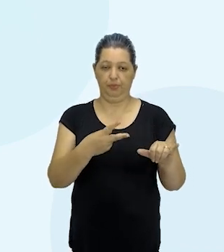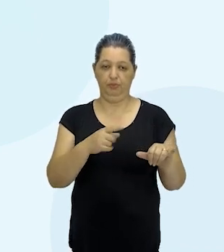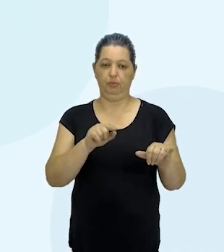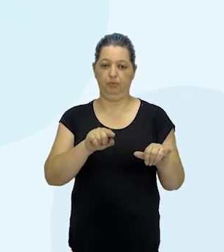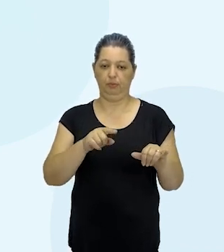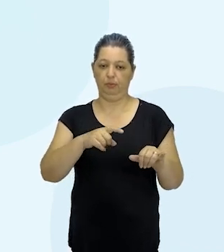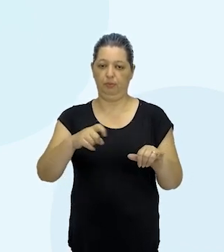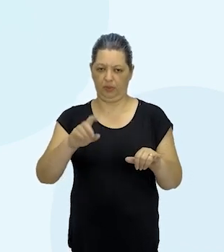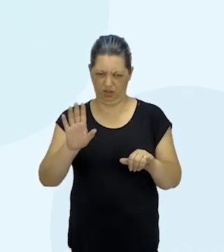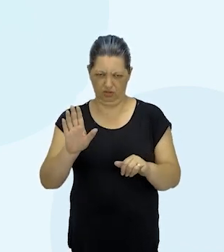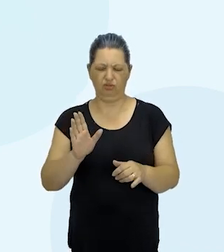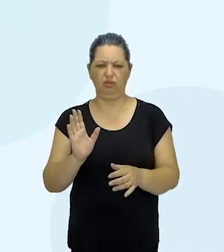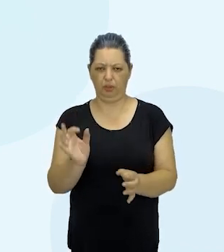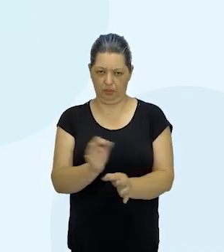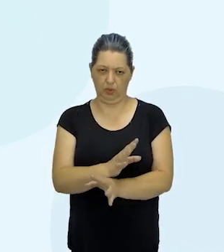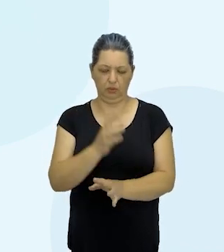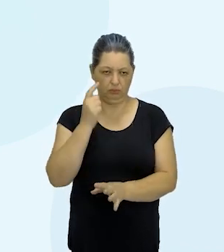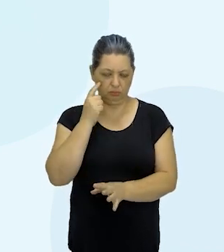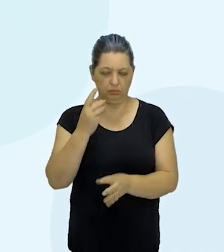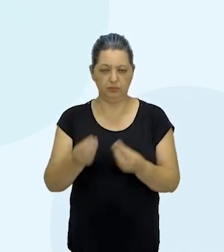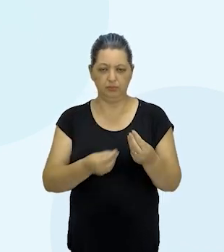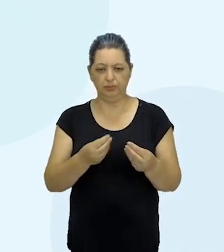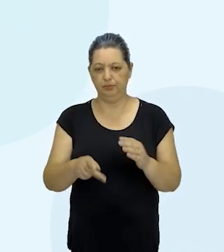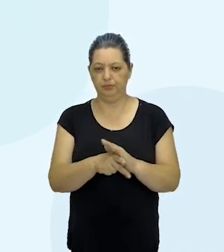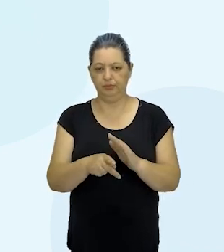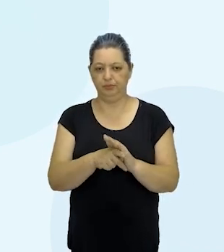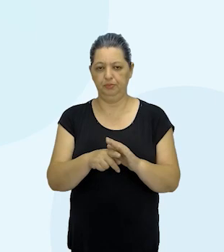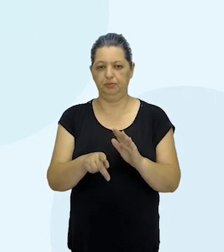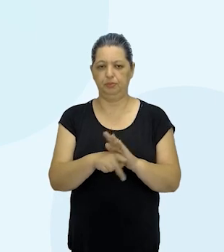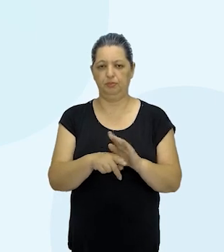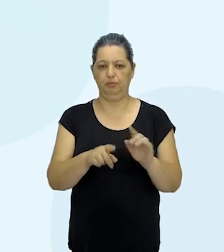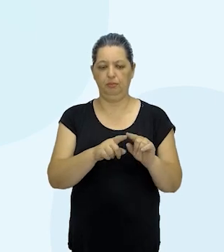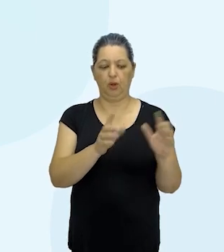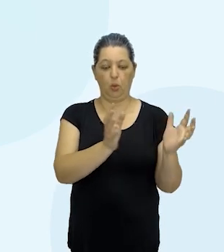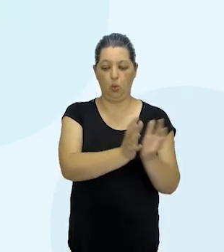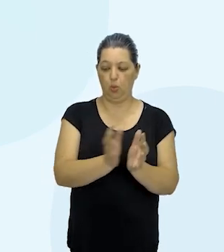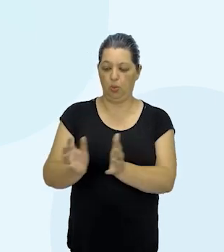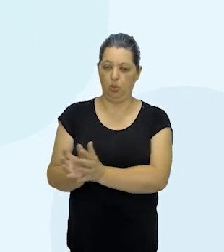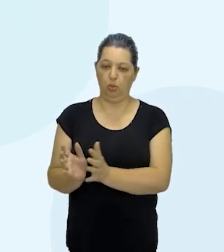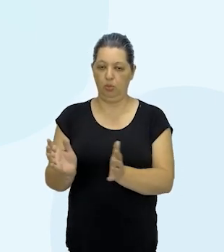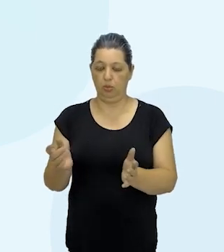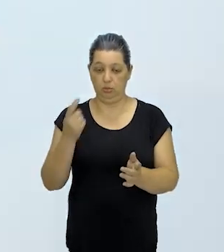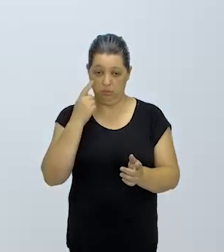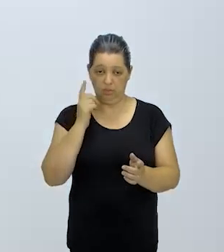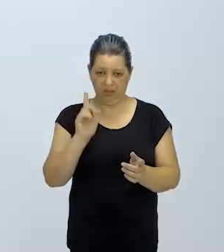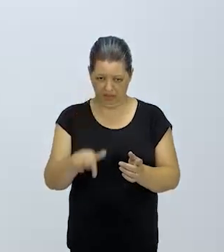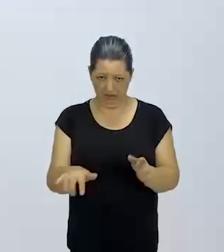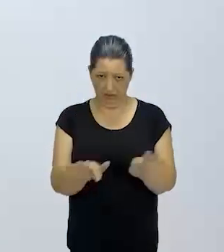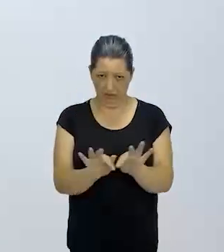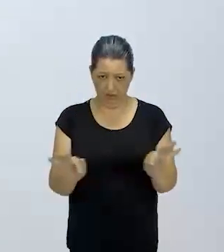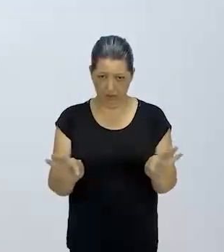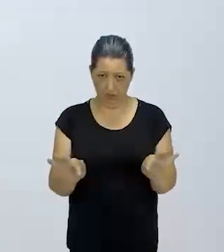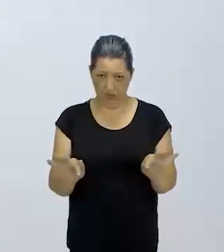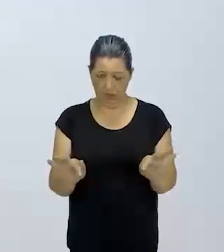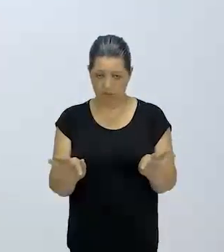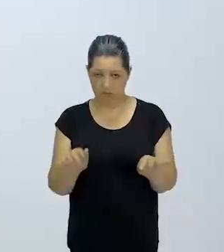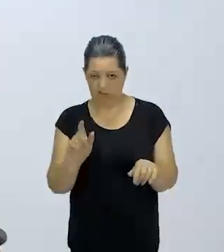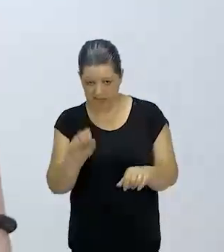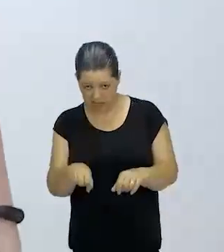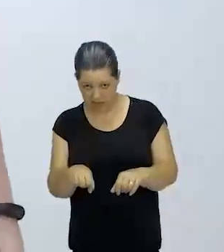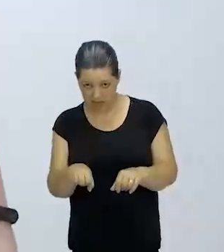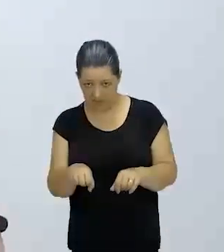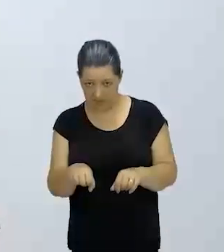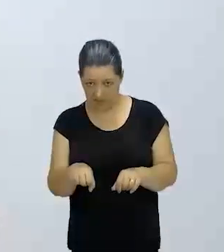já fez o cálculo. Agora você vai observar o seu gráfico aí, seu diagrama, e vai dizer para mim, isso aí é uma função? Sim. Por